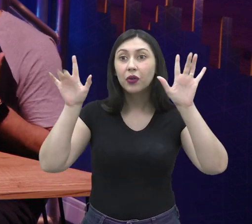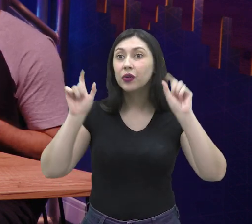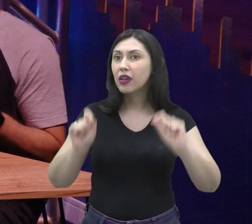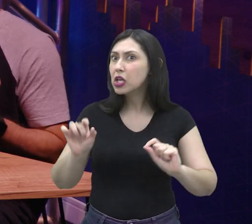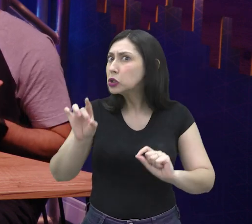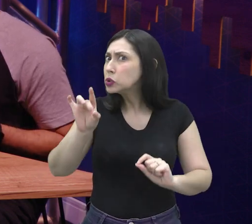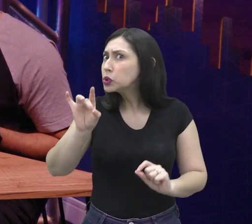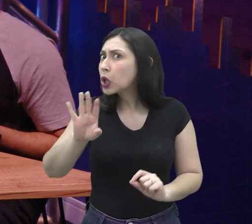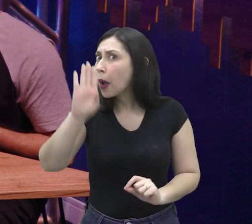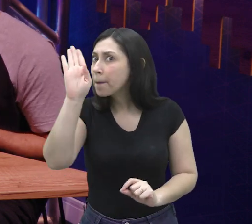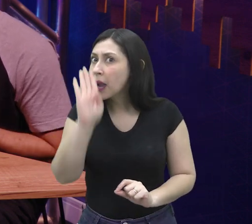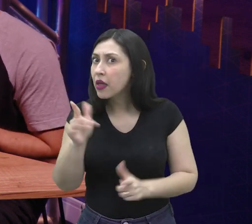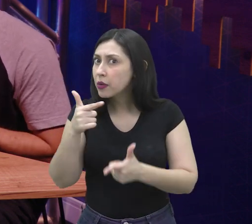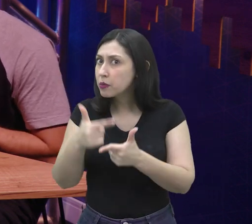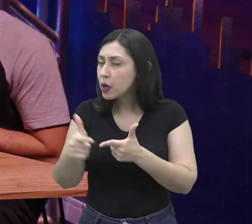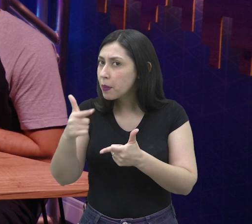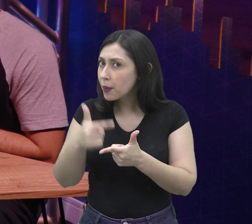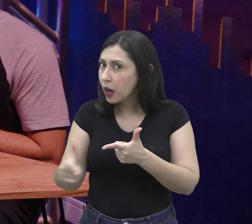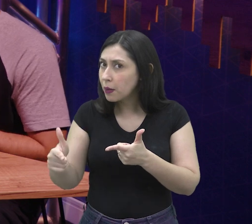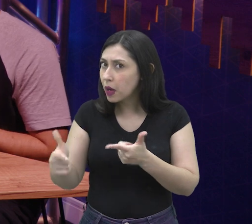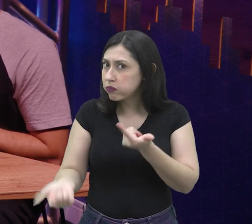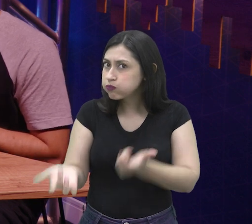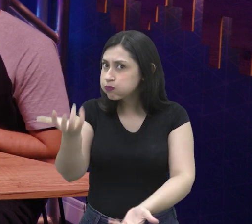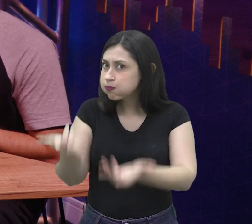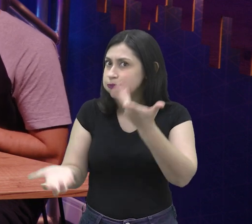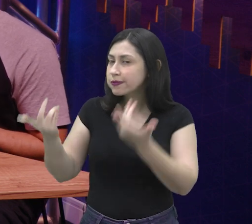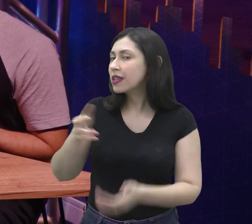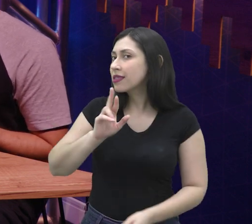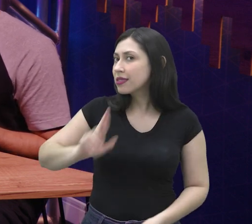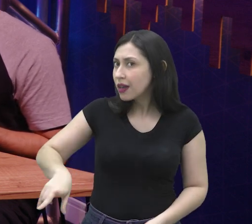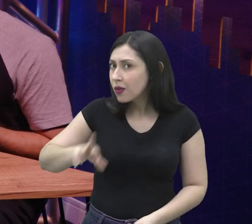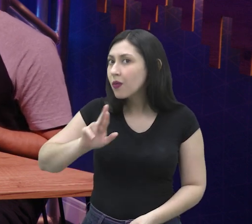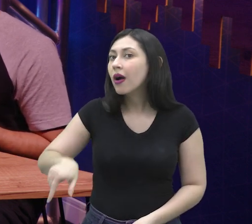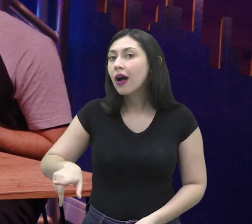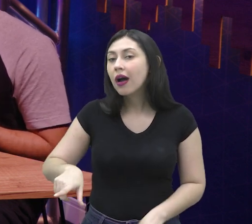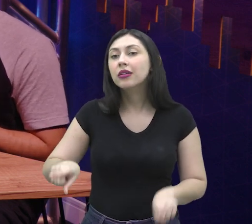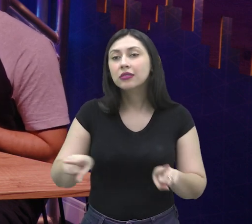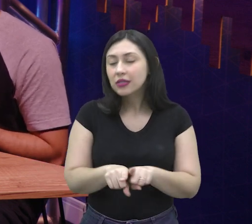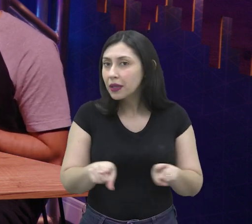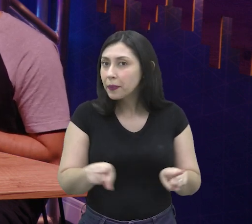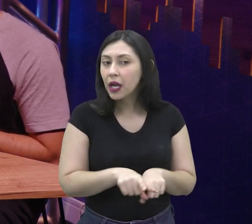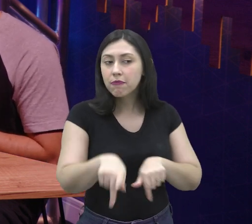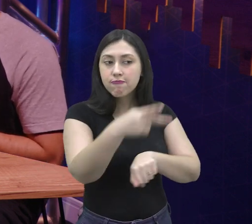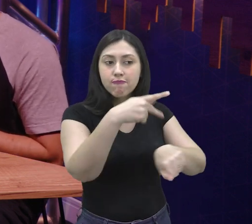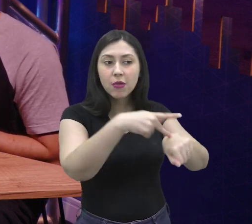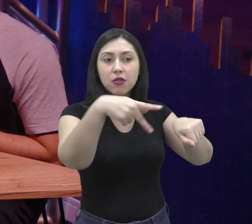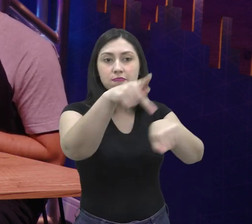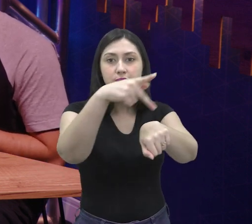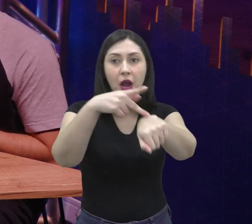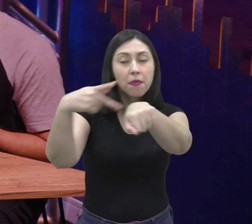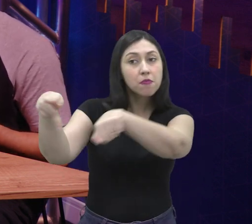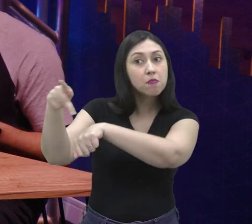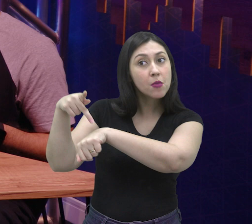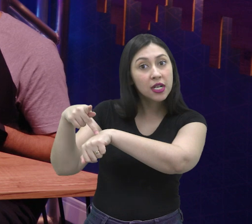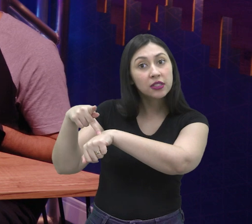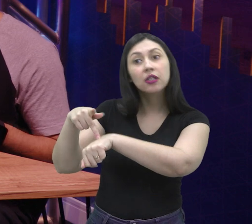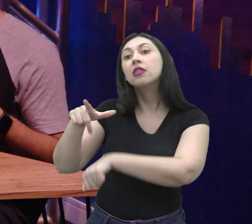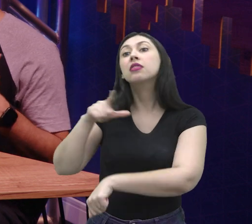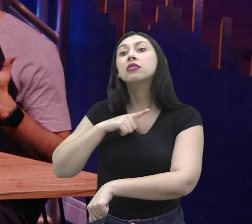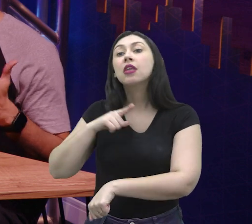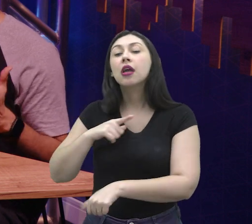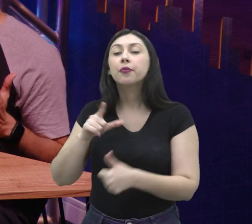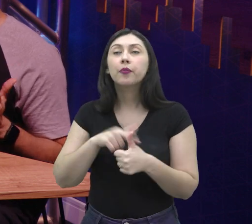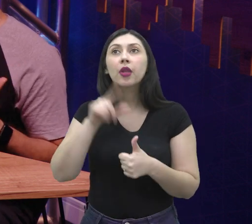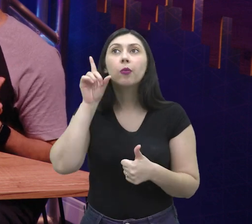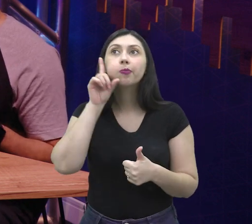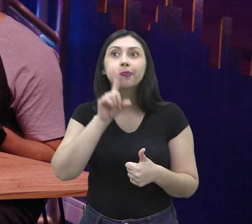não é só o Brasil que tem problema de queimada. Esse é um problema que tem em vários lugares do mundo, entendeu? Então a gente tem isso